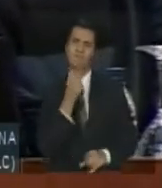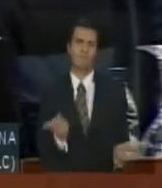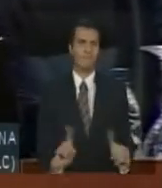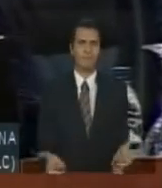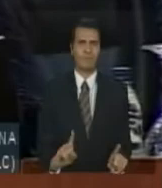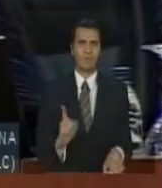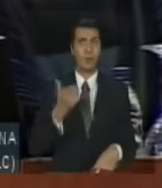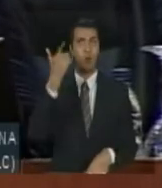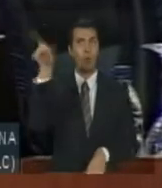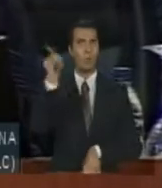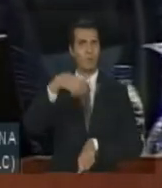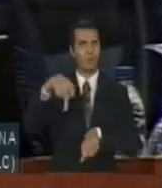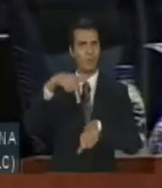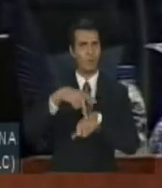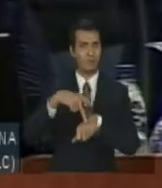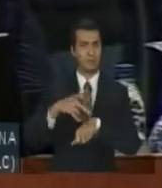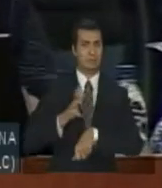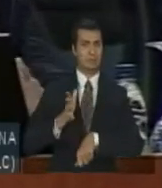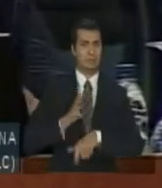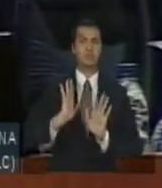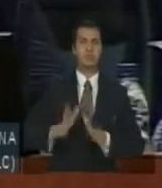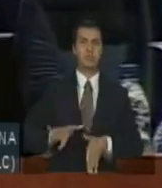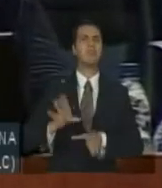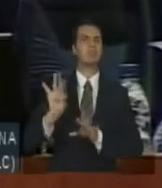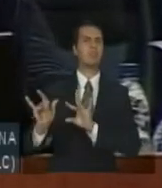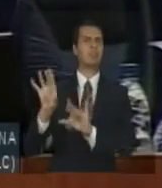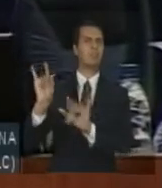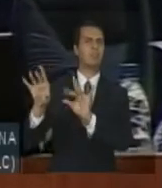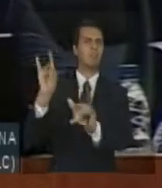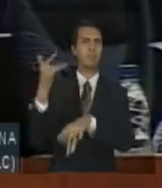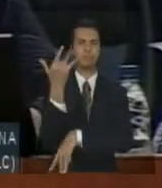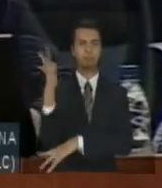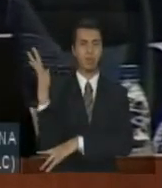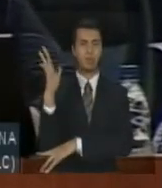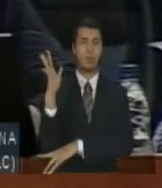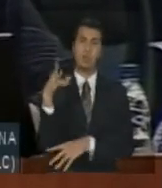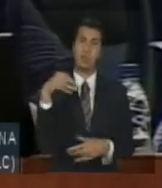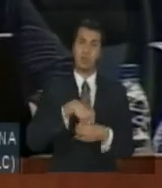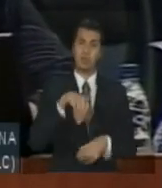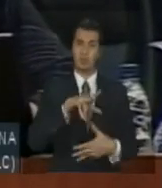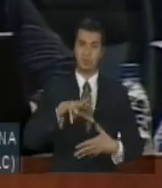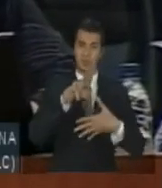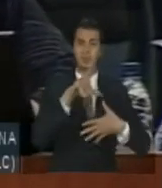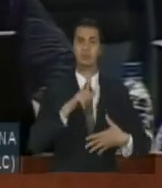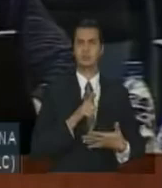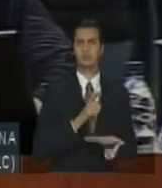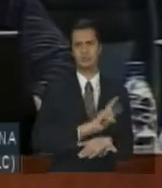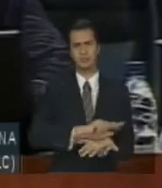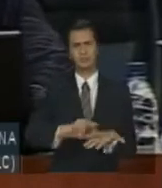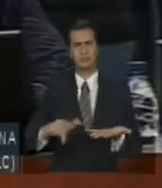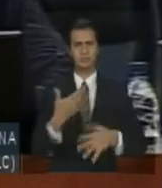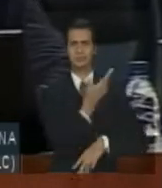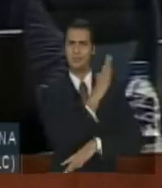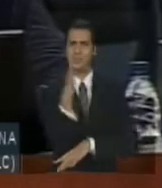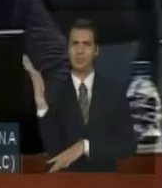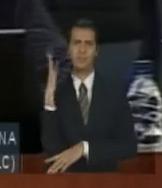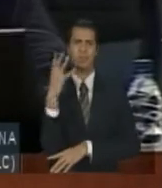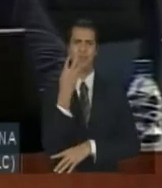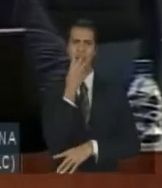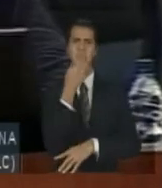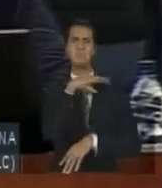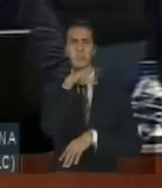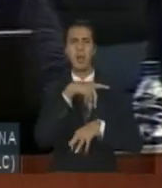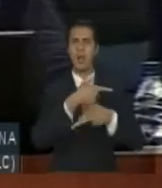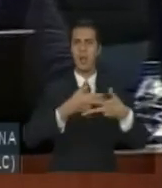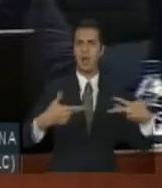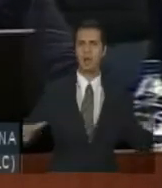países desenvolvidos. De fato, nós temos uma fantástica biodiversidade. E é de fato também que